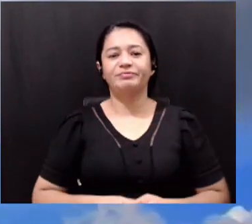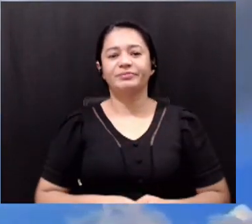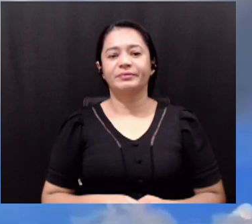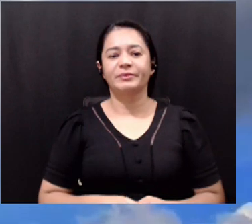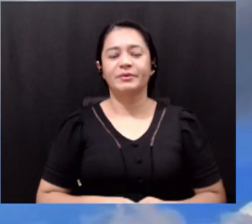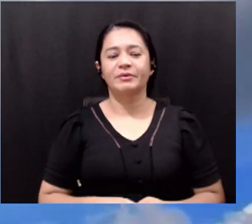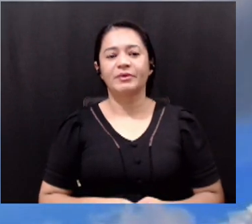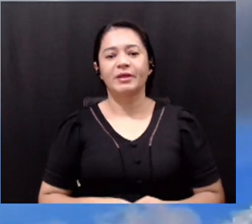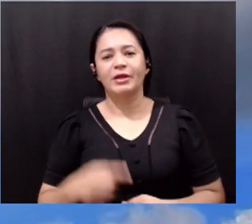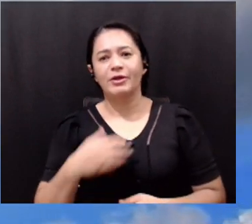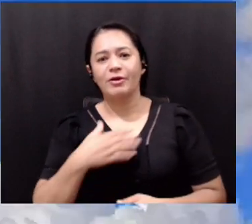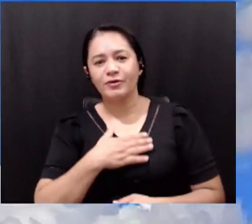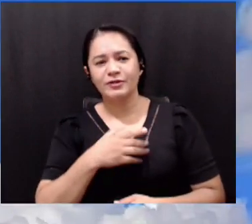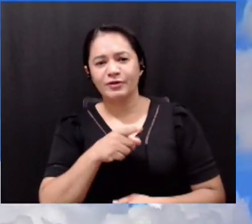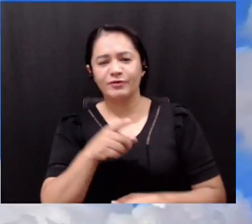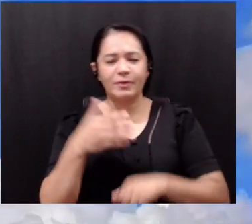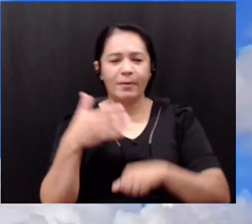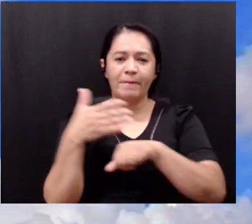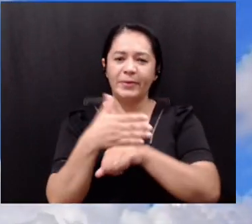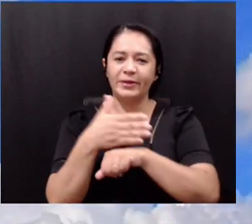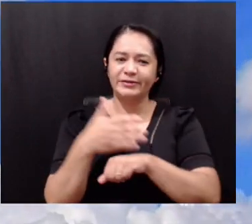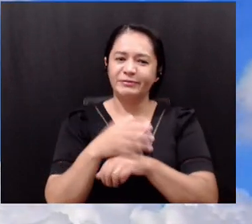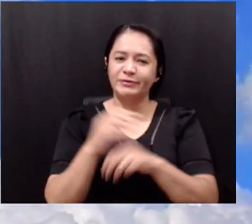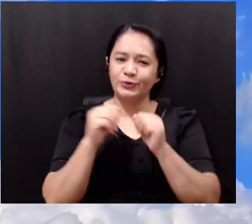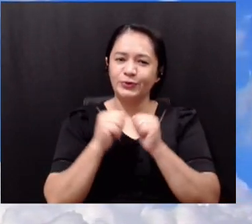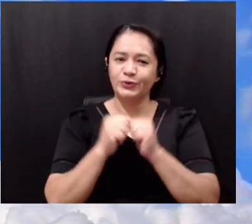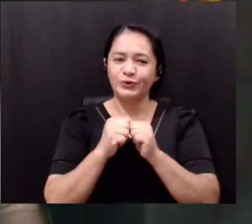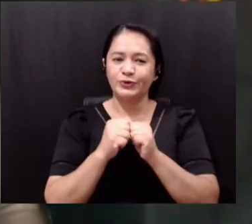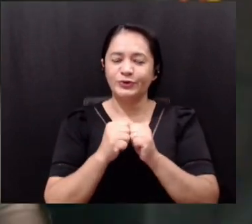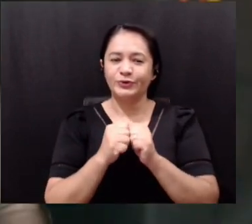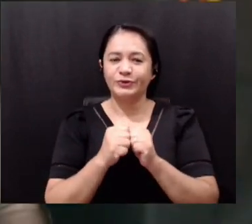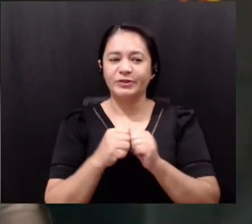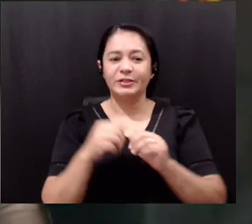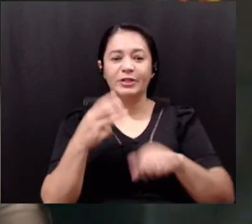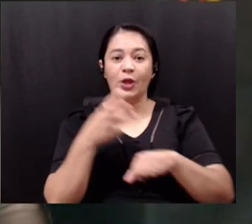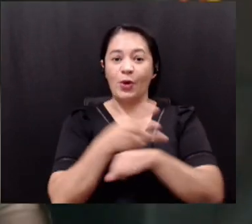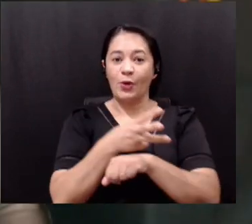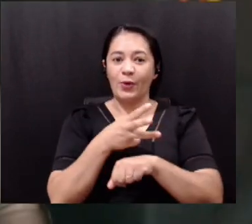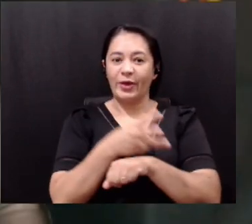você participasse com a gente. O pessoal vai deixar para você o WhatsApp na tela,